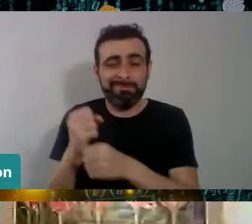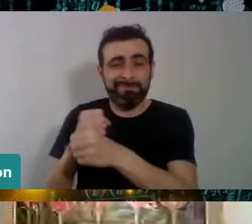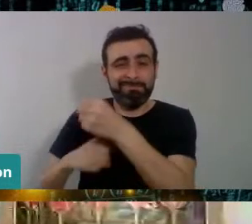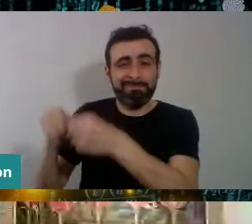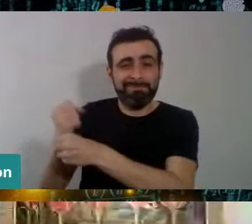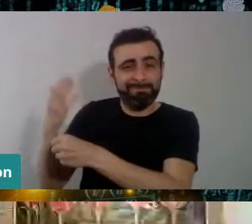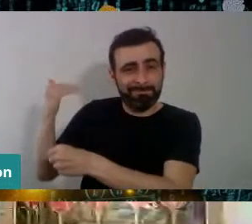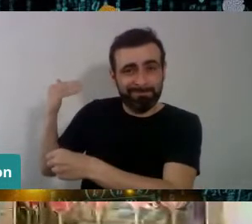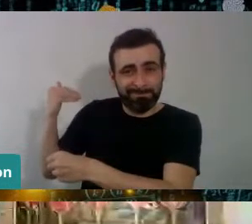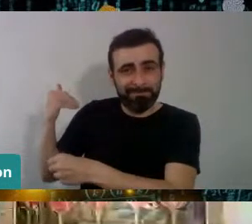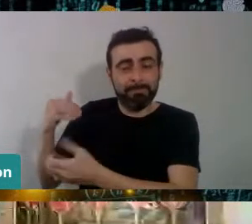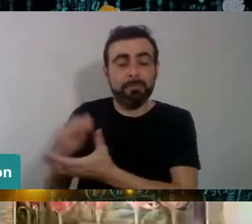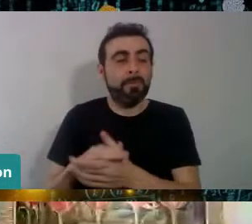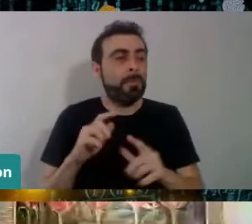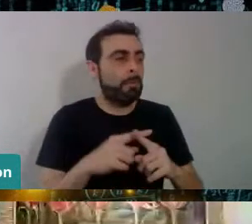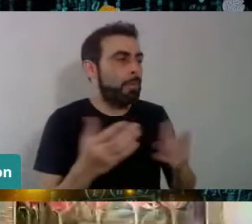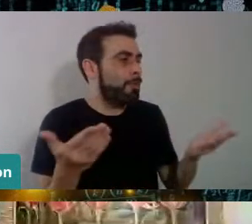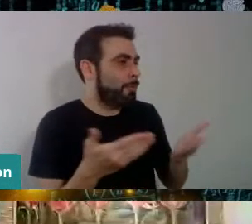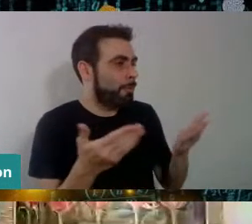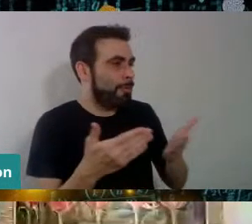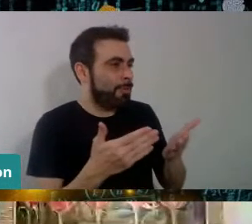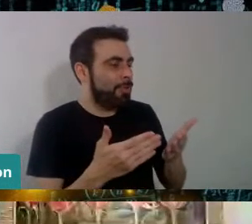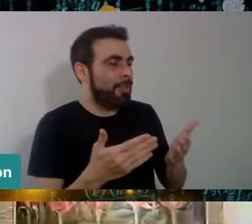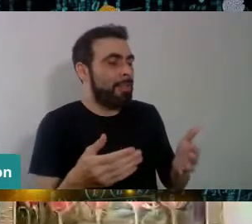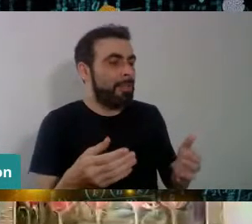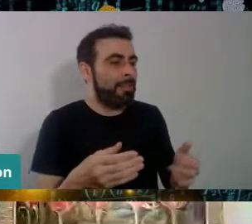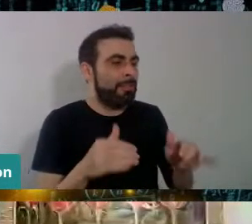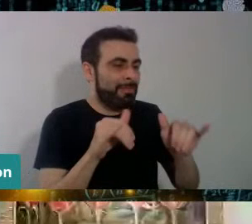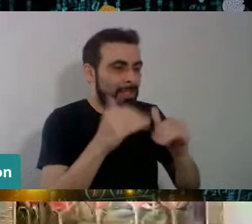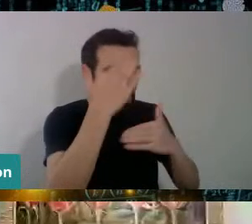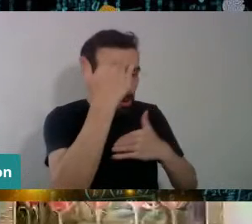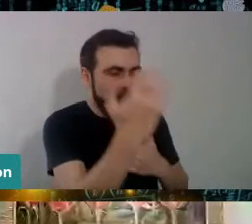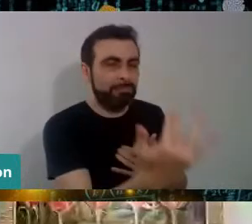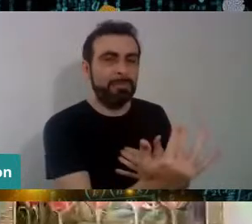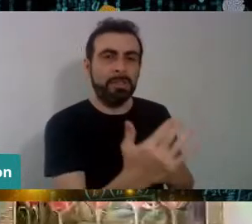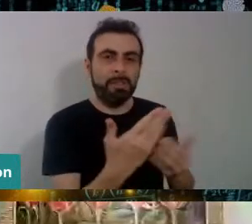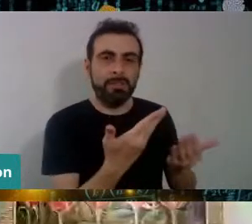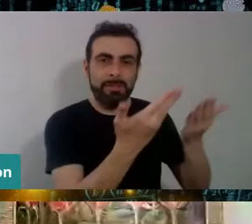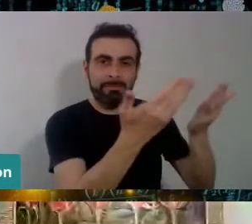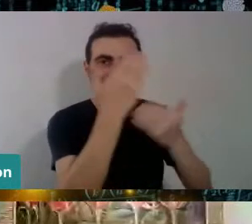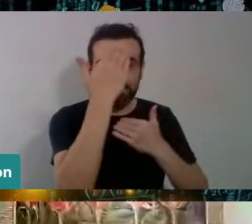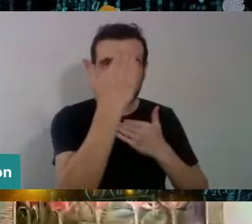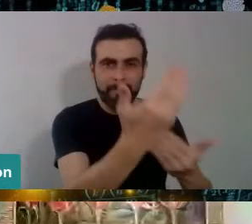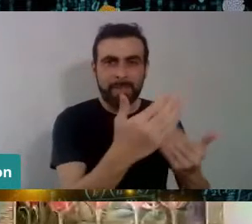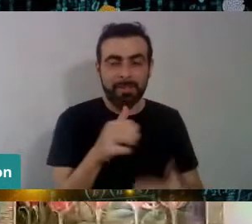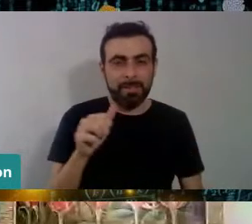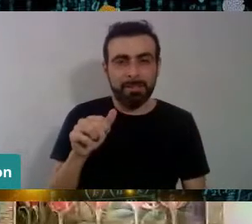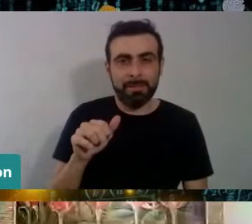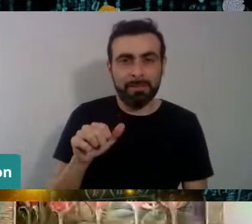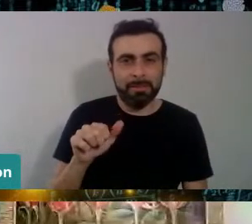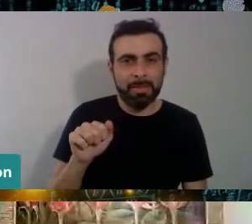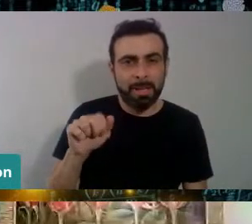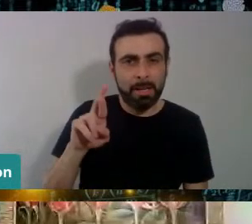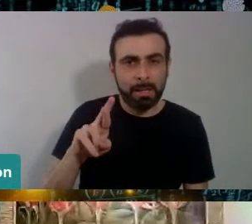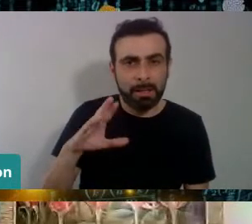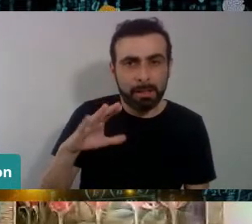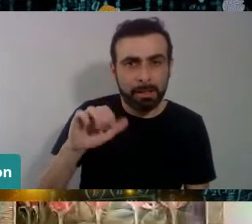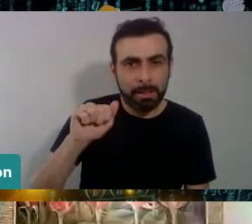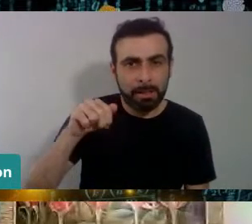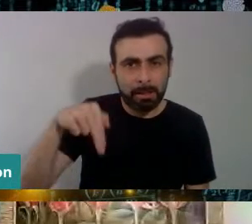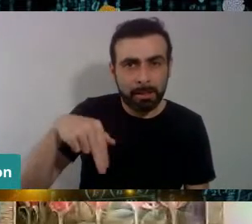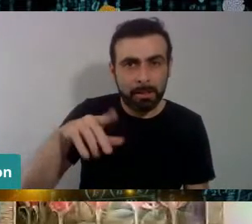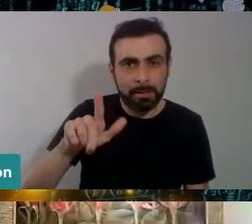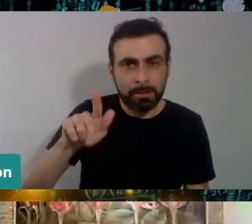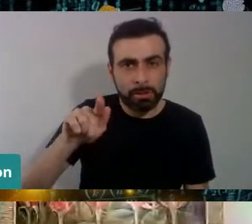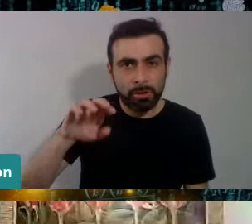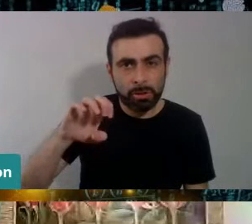Puxa vida. Mas fica aqui hoje a nossa homenagem para a Arcângela. Né? Uma homenagem nossa para a Arcângela, que nos